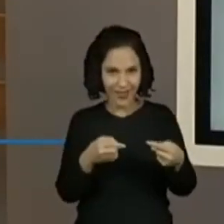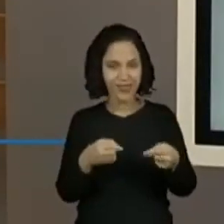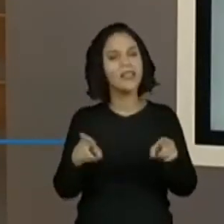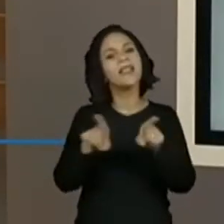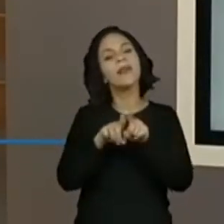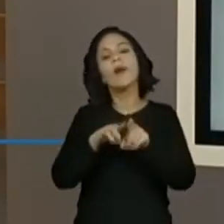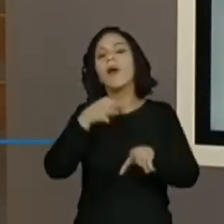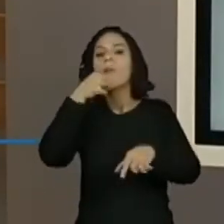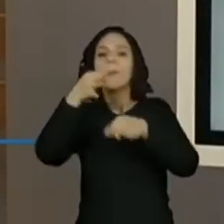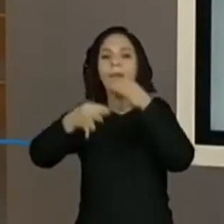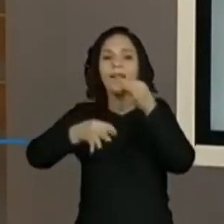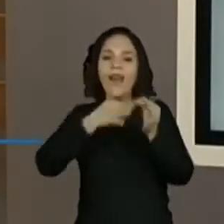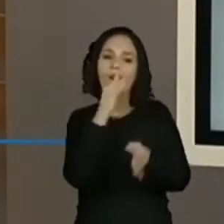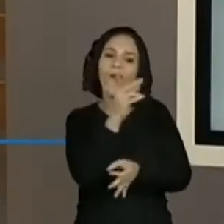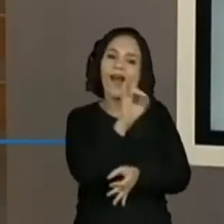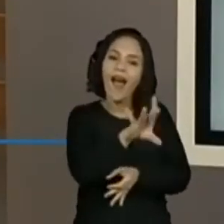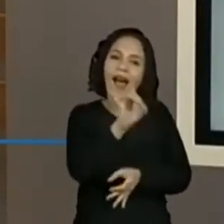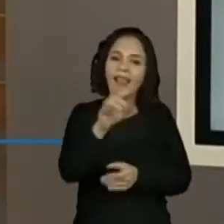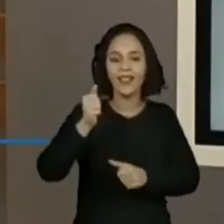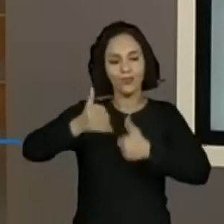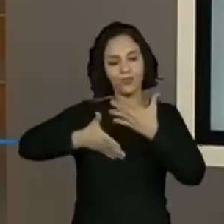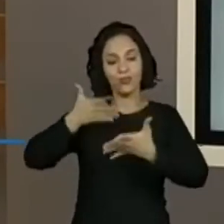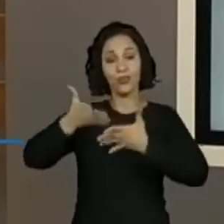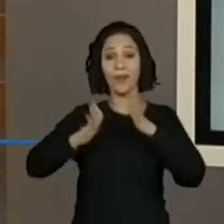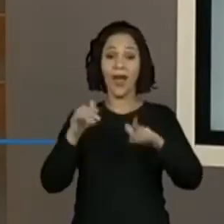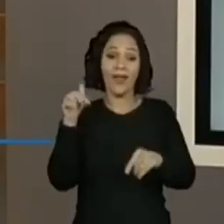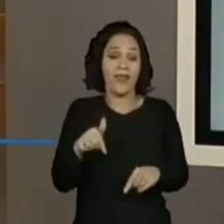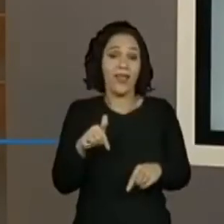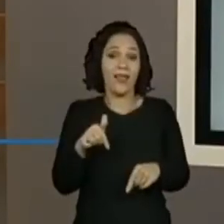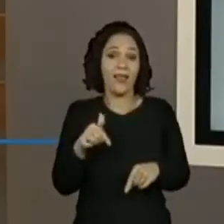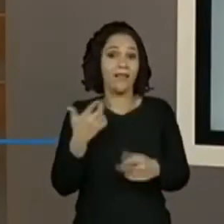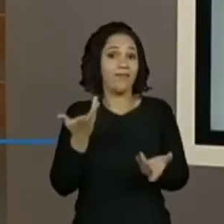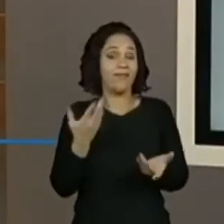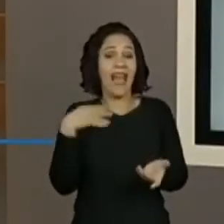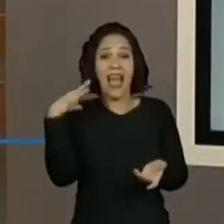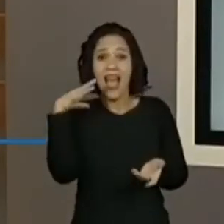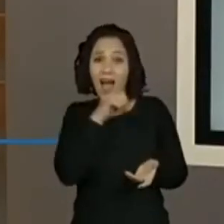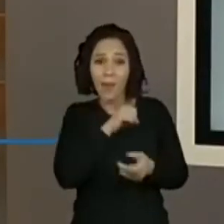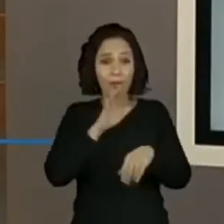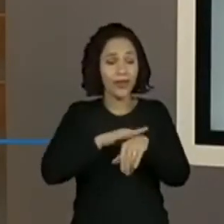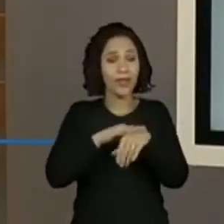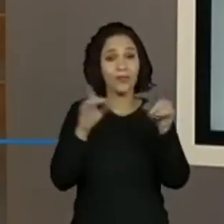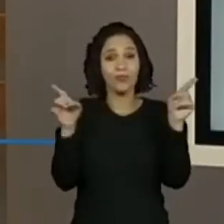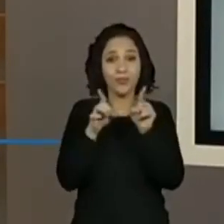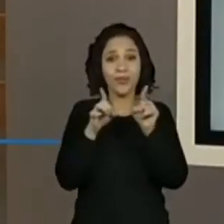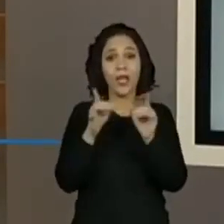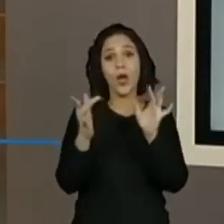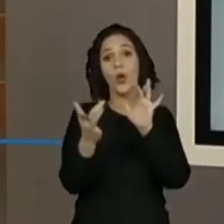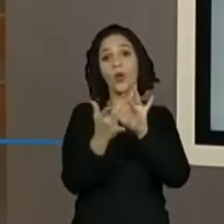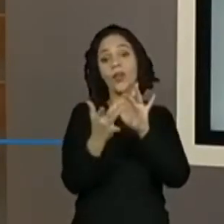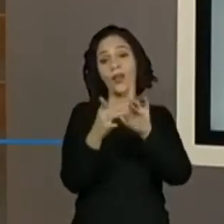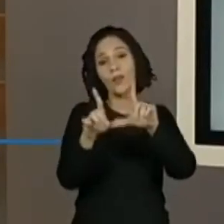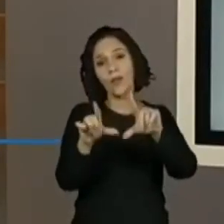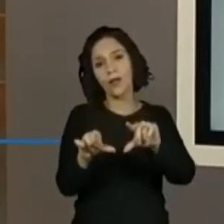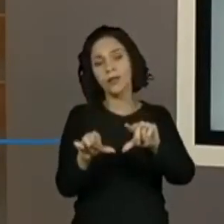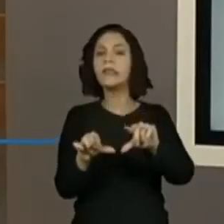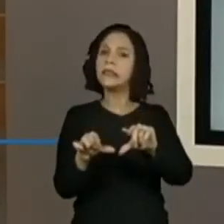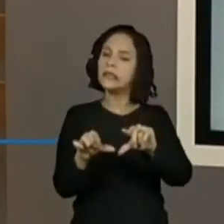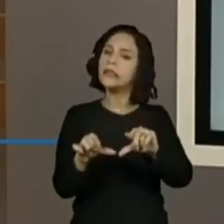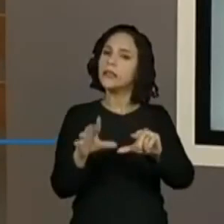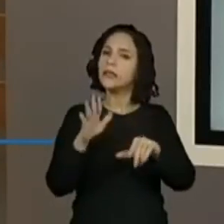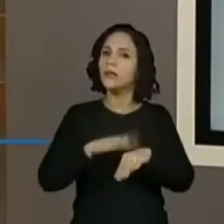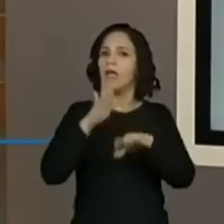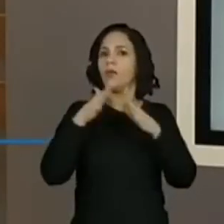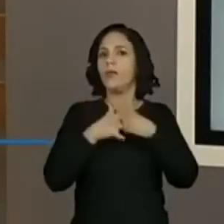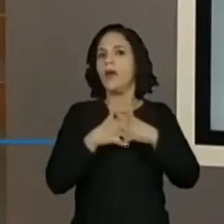trariam a opinião deles, tudo. Agora, na aula aqui, tudo muito rápido, o contato assim, à distância, fica um pouco mais